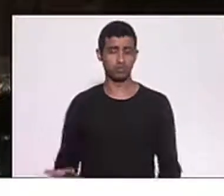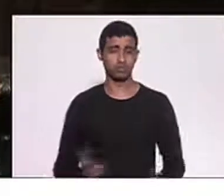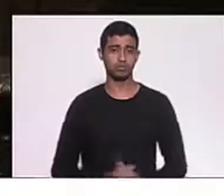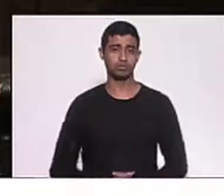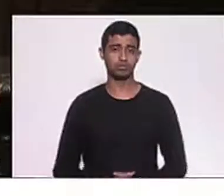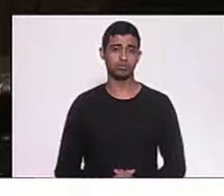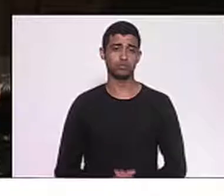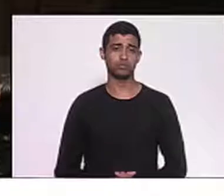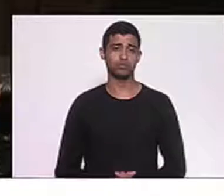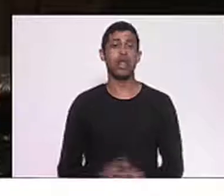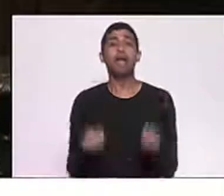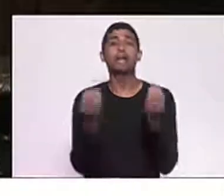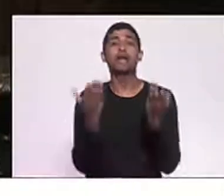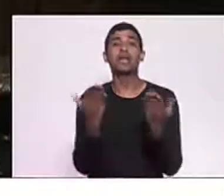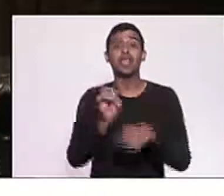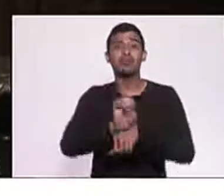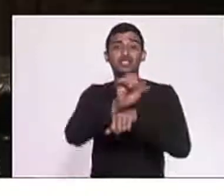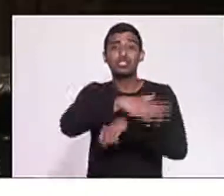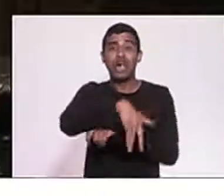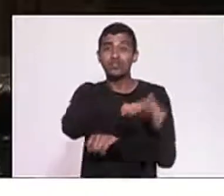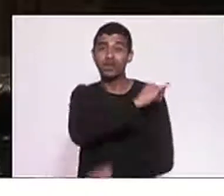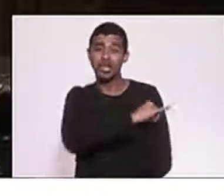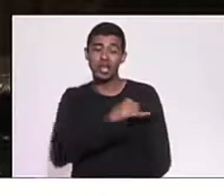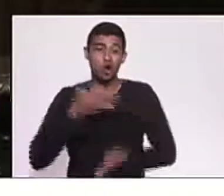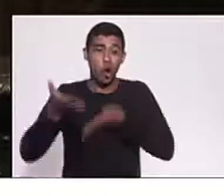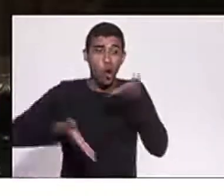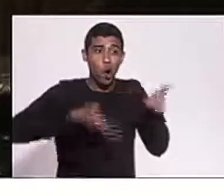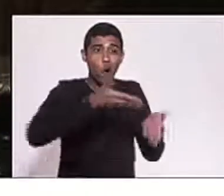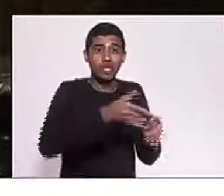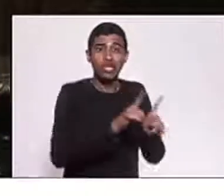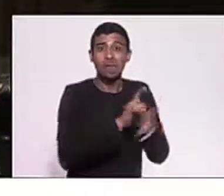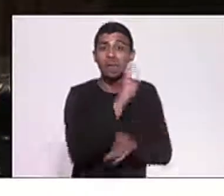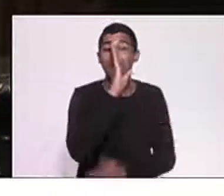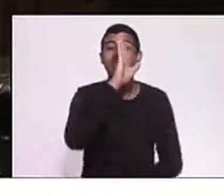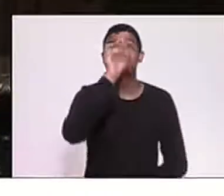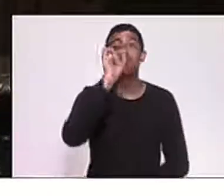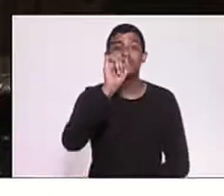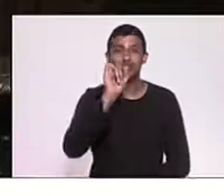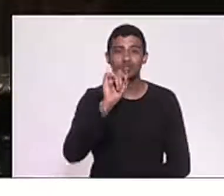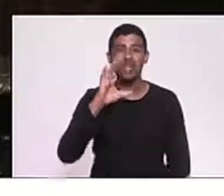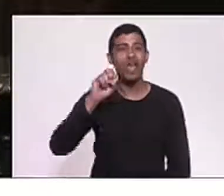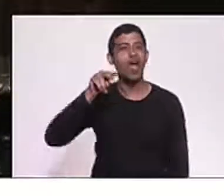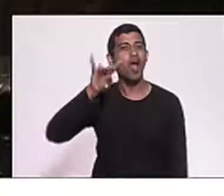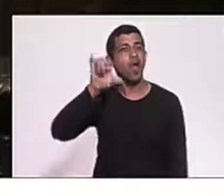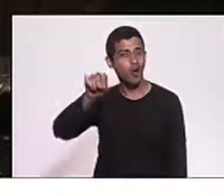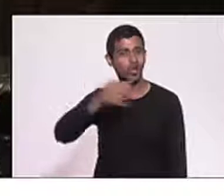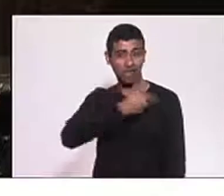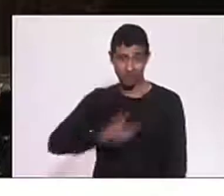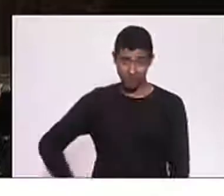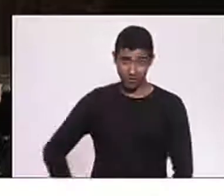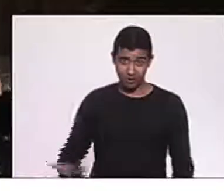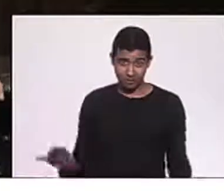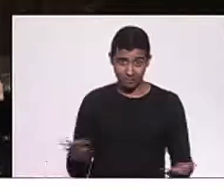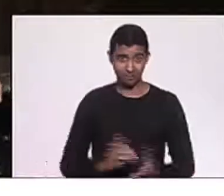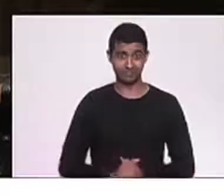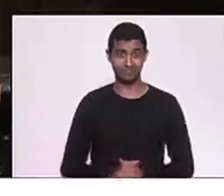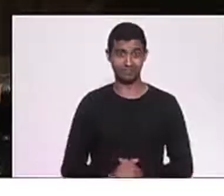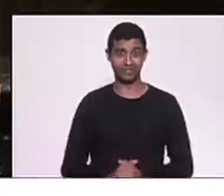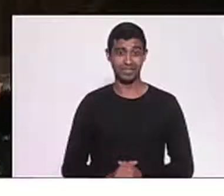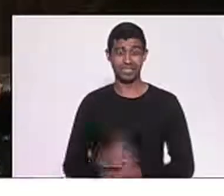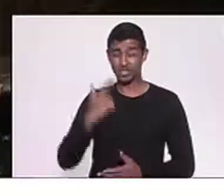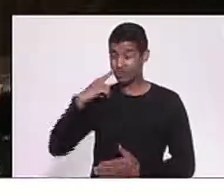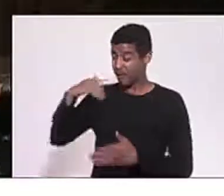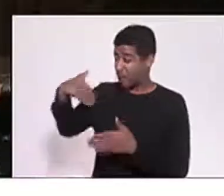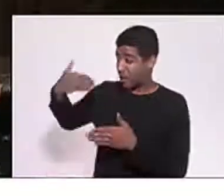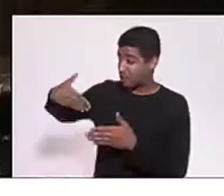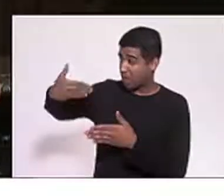exatamente para cuidar do Estado e principalmente das contas públicas, que estão de mal